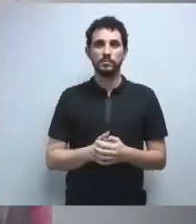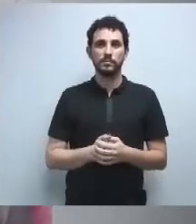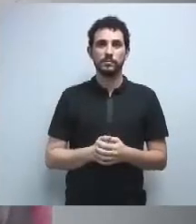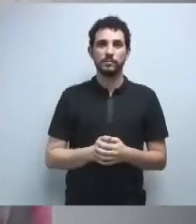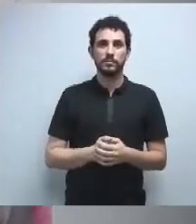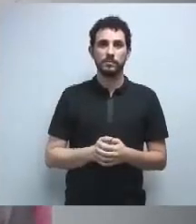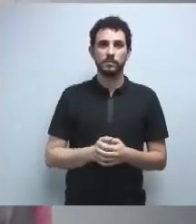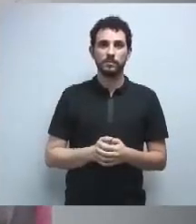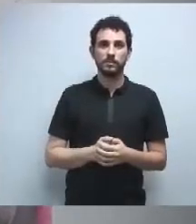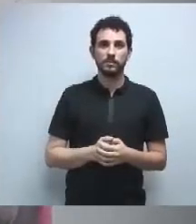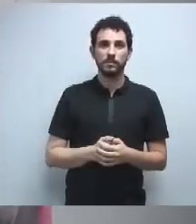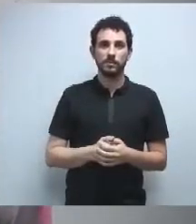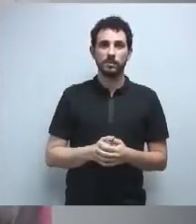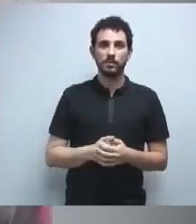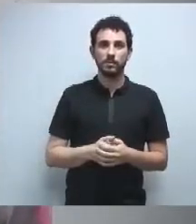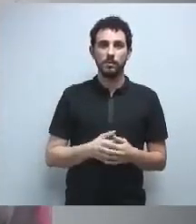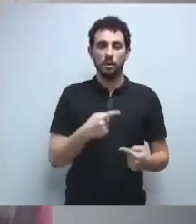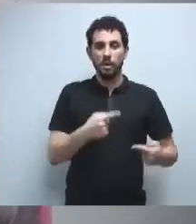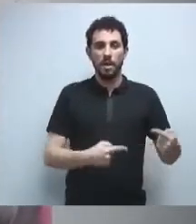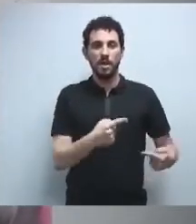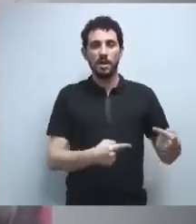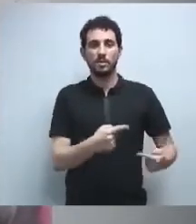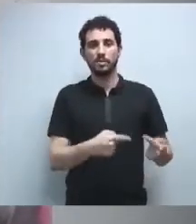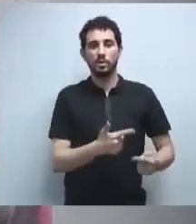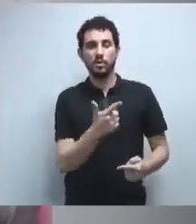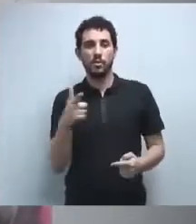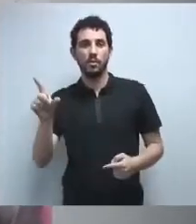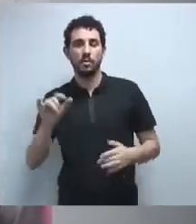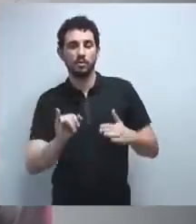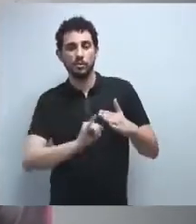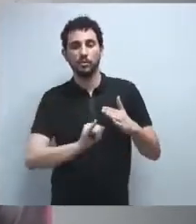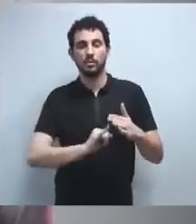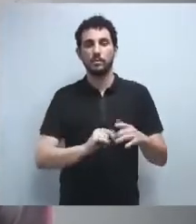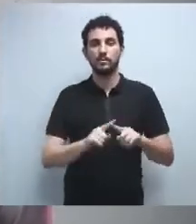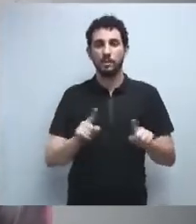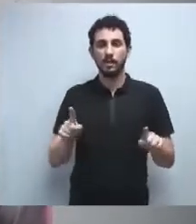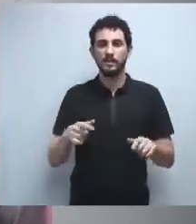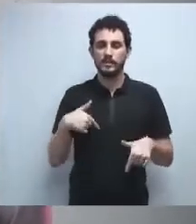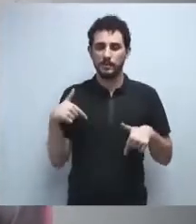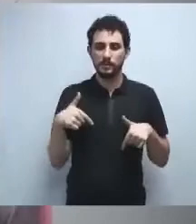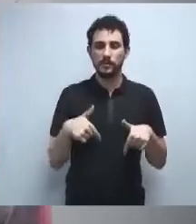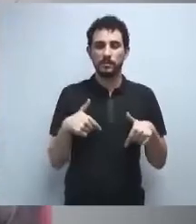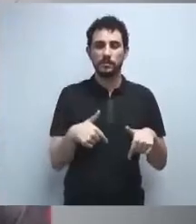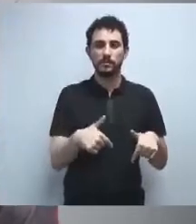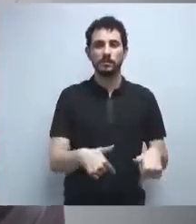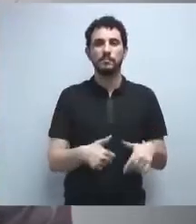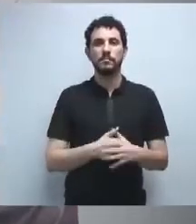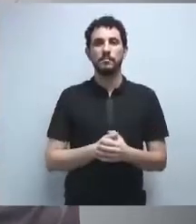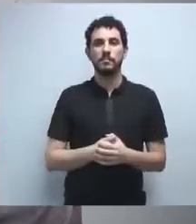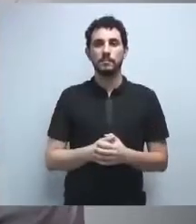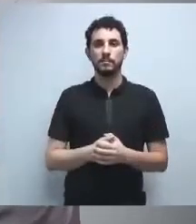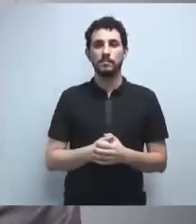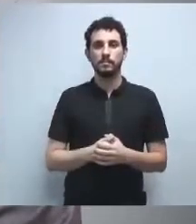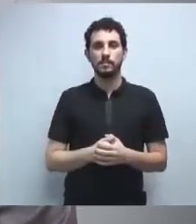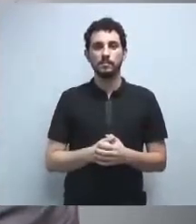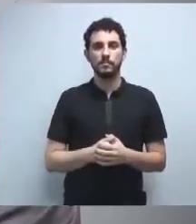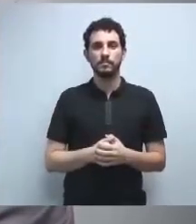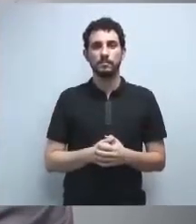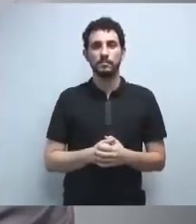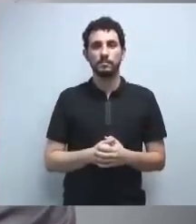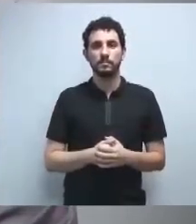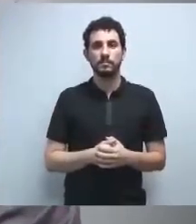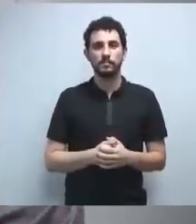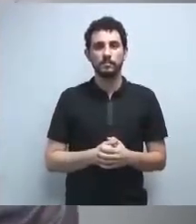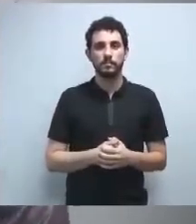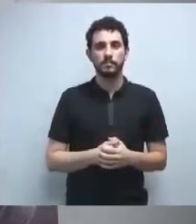de forma concorrente com outras instituições mas batalhamos pra ter a exclusividade da ação penal